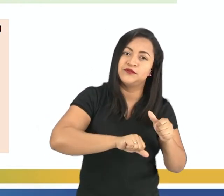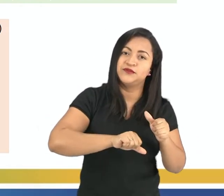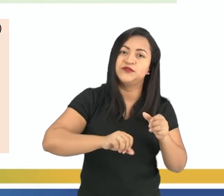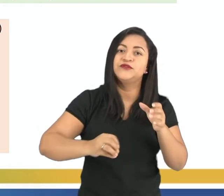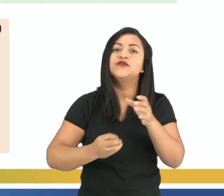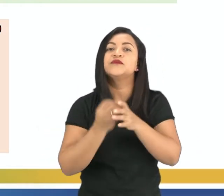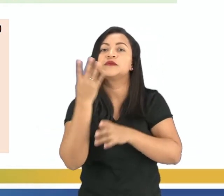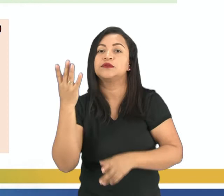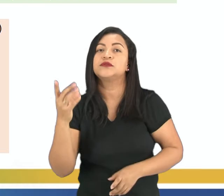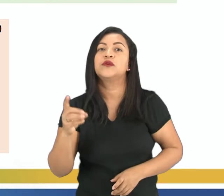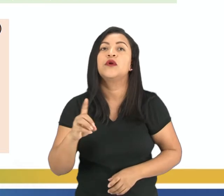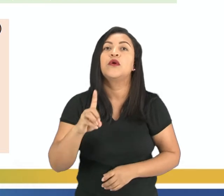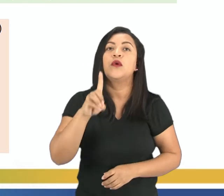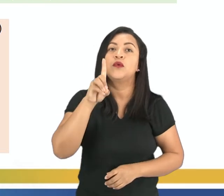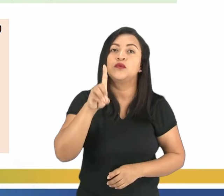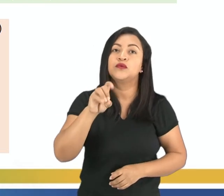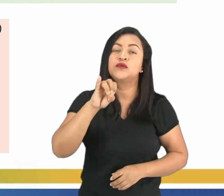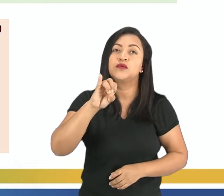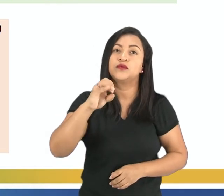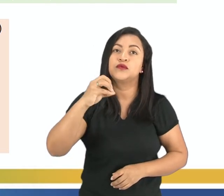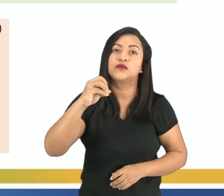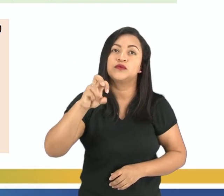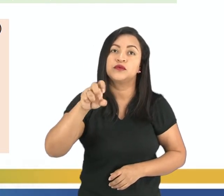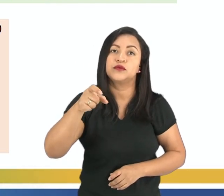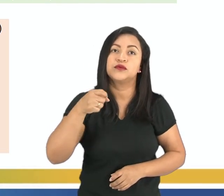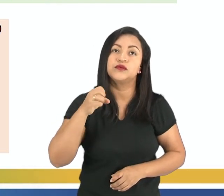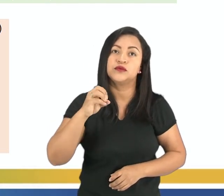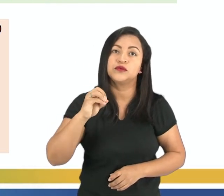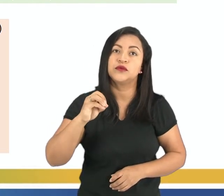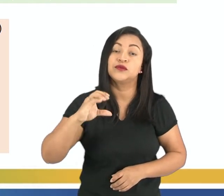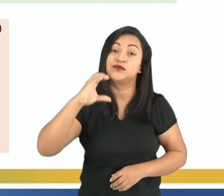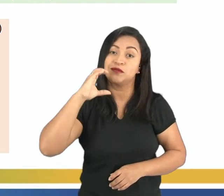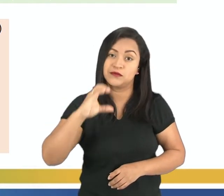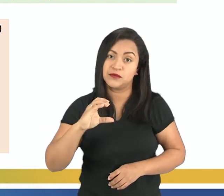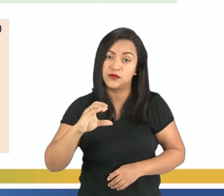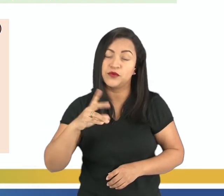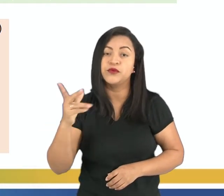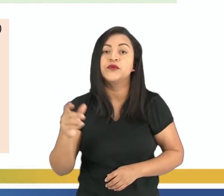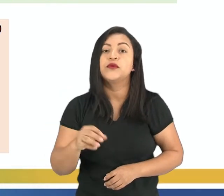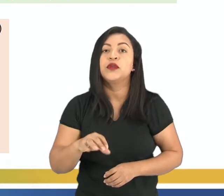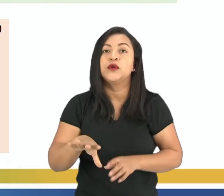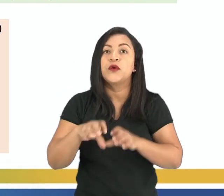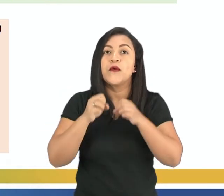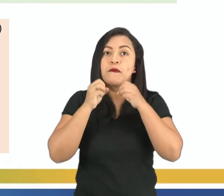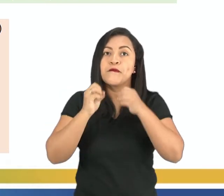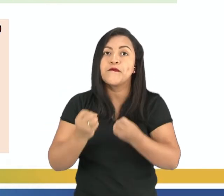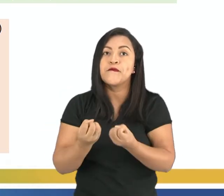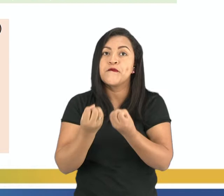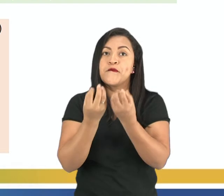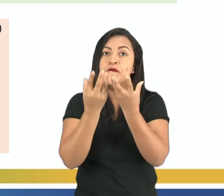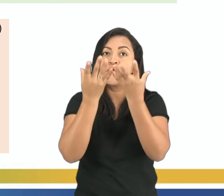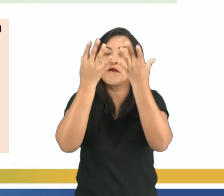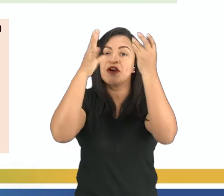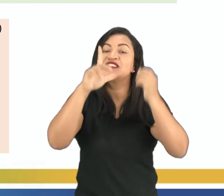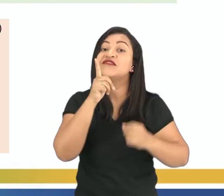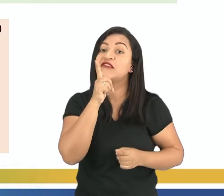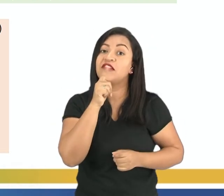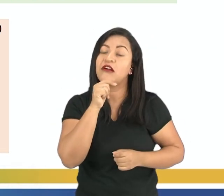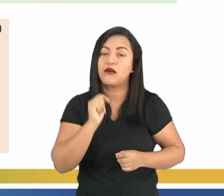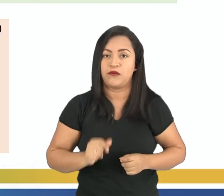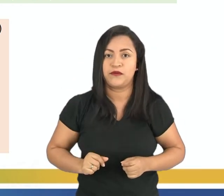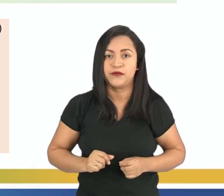o dióxido de carbono e o vapor d'água. Além disso, vai ser liberado energia para que essa célula